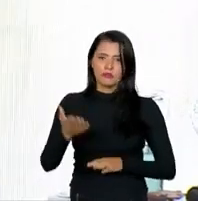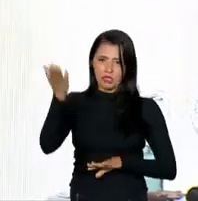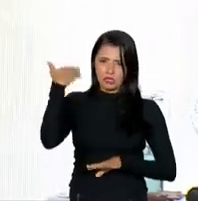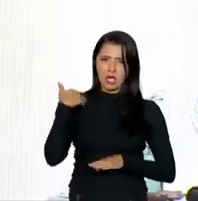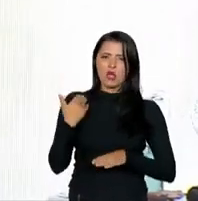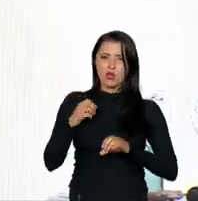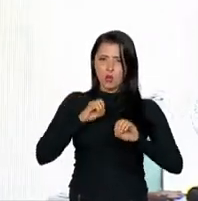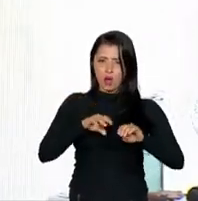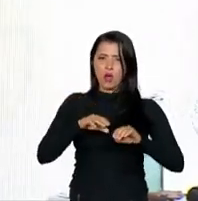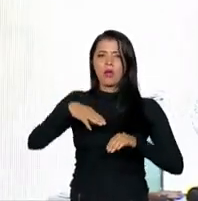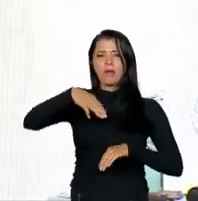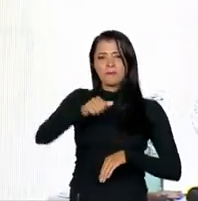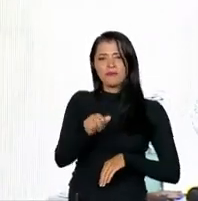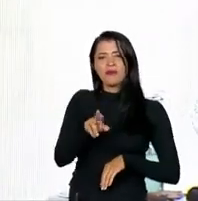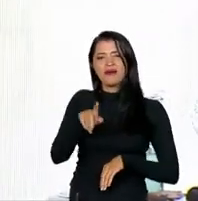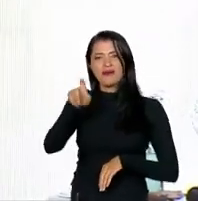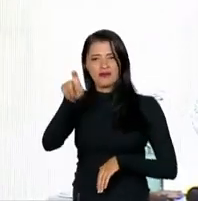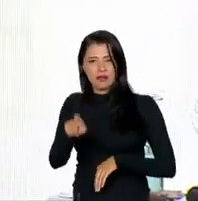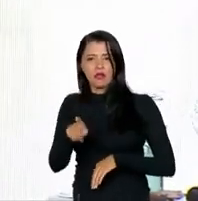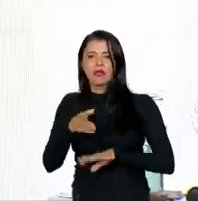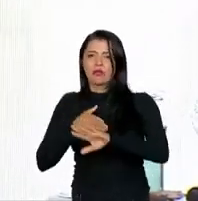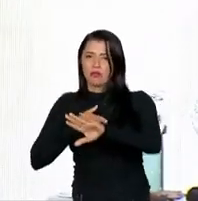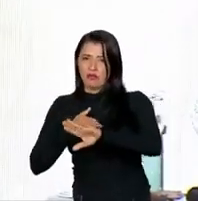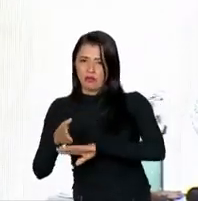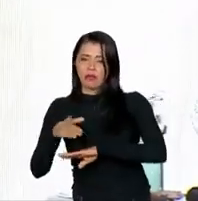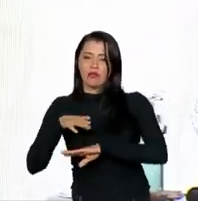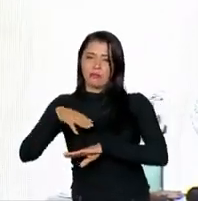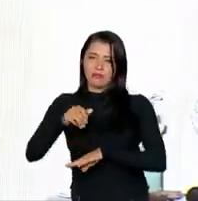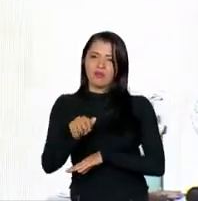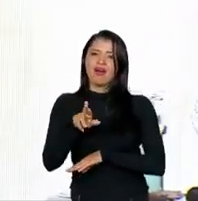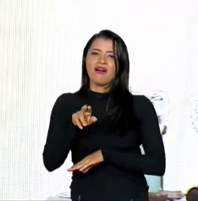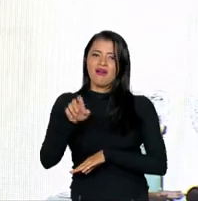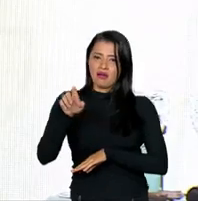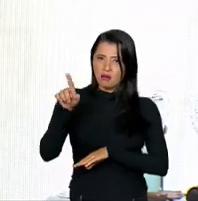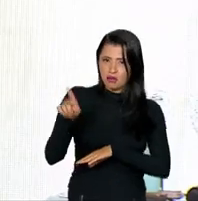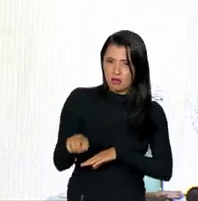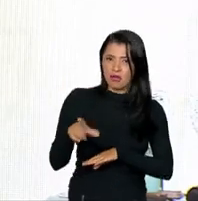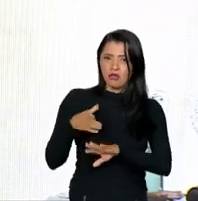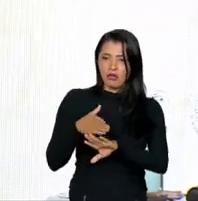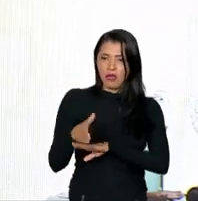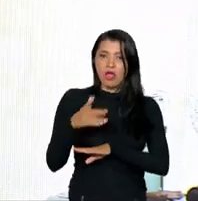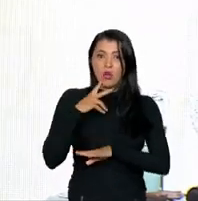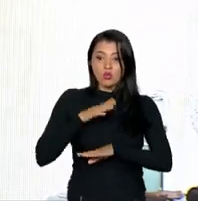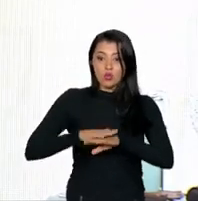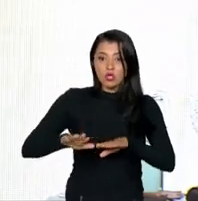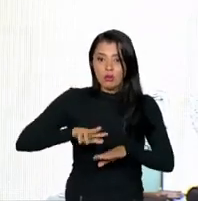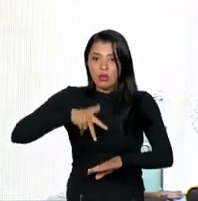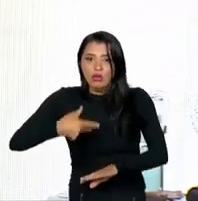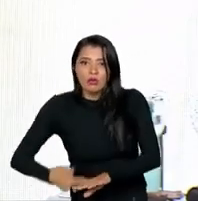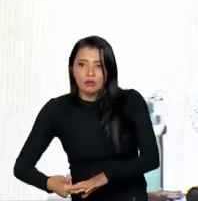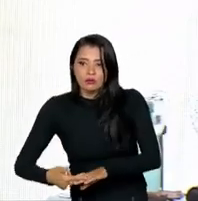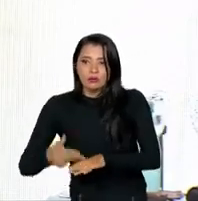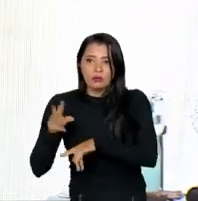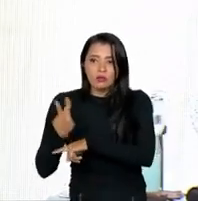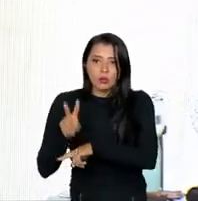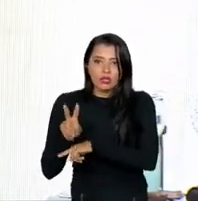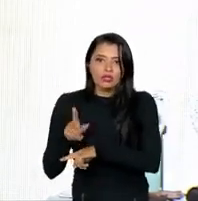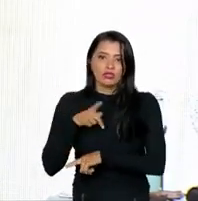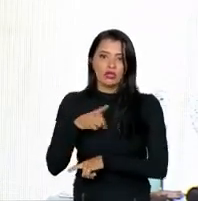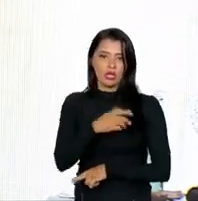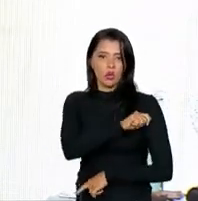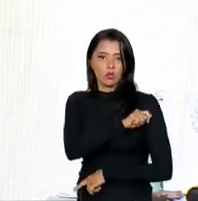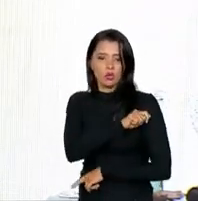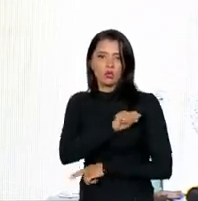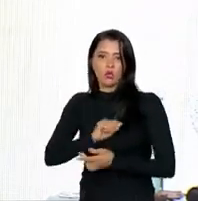Maré, muitas vezes eu deitei no chão da Maré, tentando proteger meus alunos. Eu dava aula de Fundamental 1 na Maré. E eu pegava meu computador, colocava no chão,